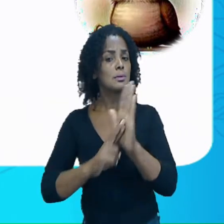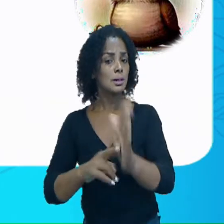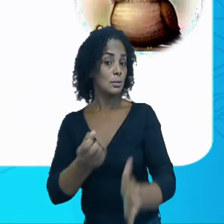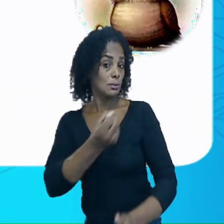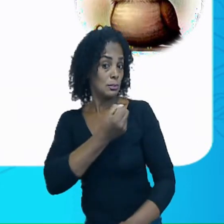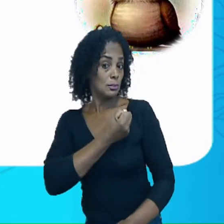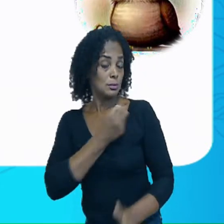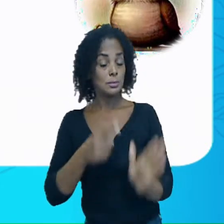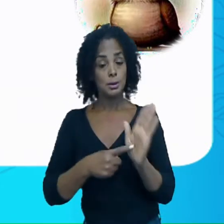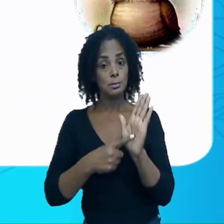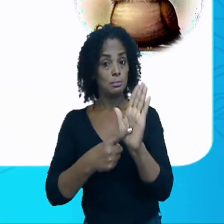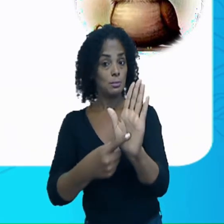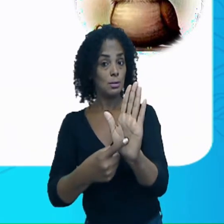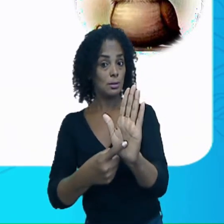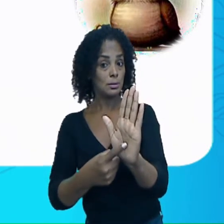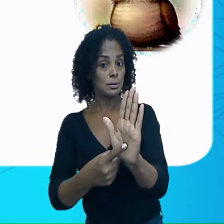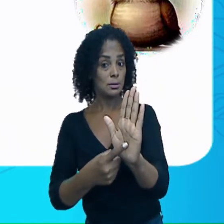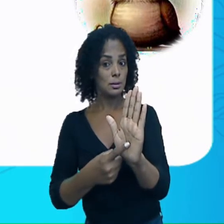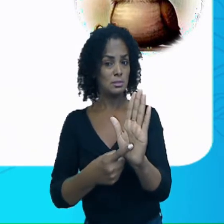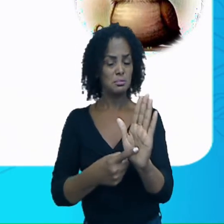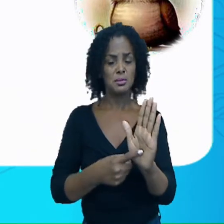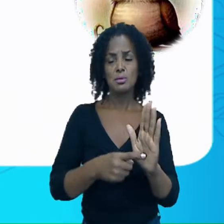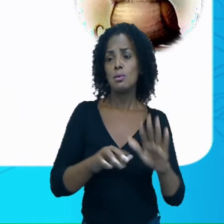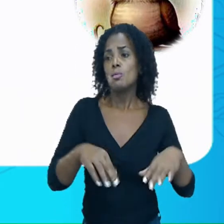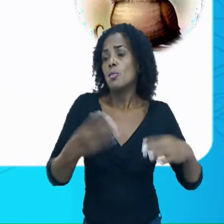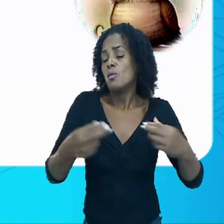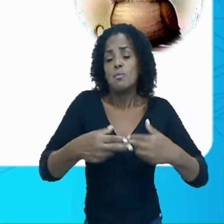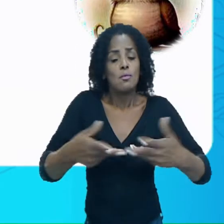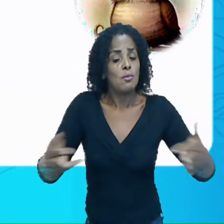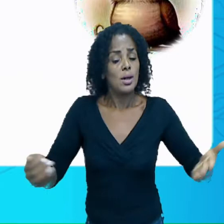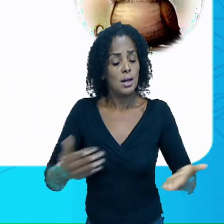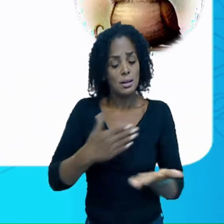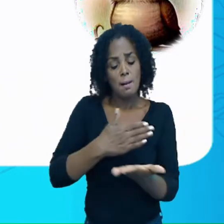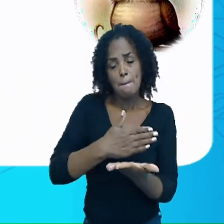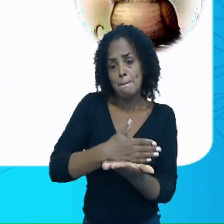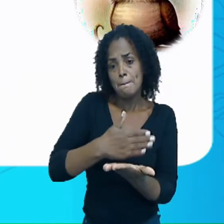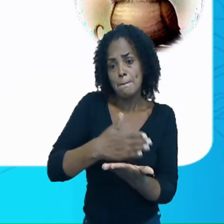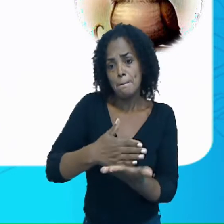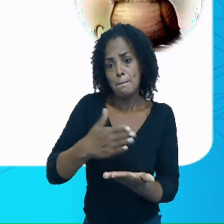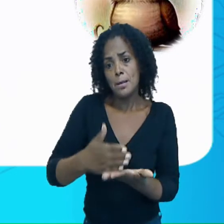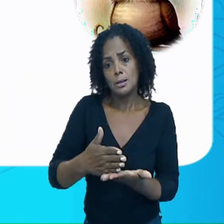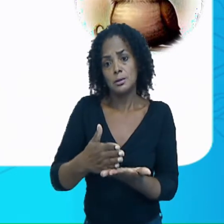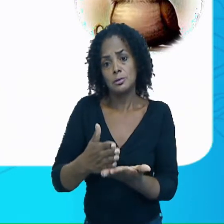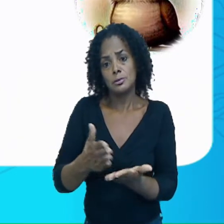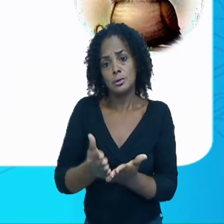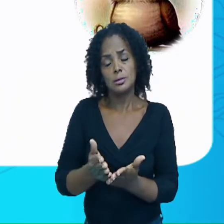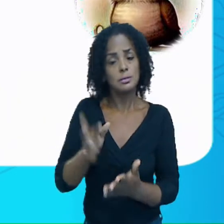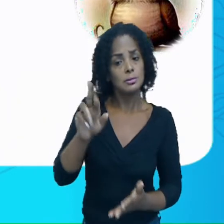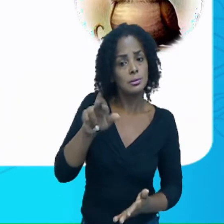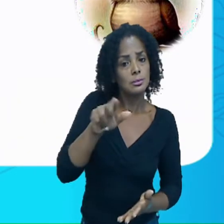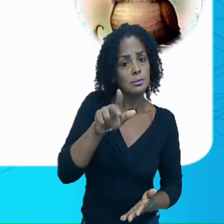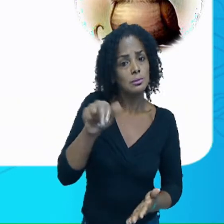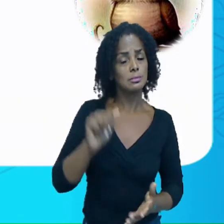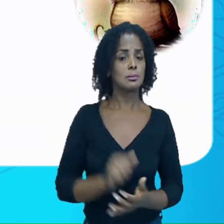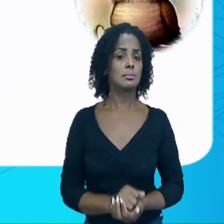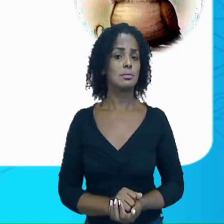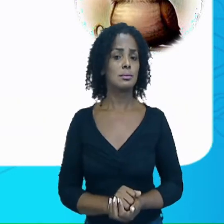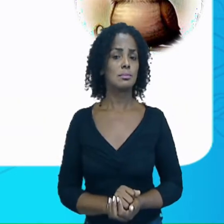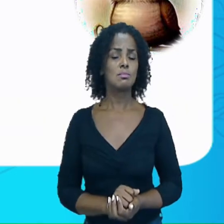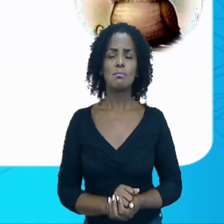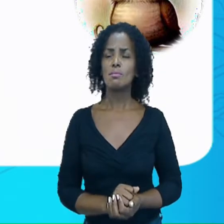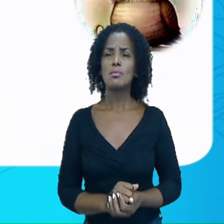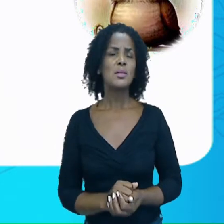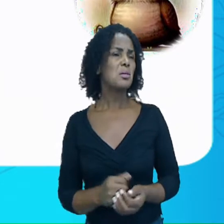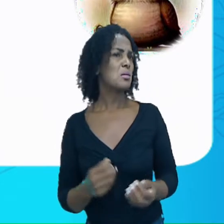que indicam uma ou várias partes de um todo que foi dividido em partes iguais.